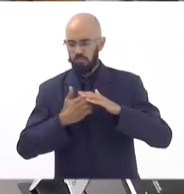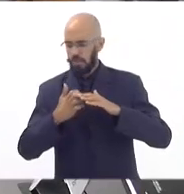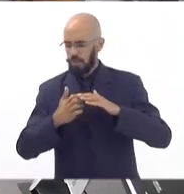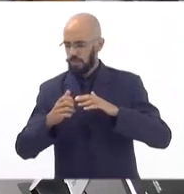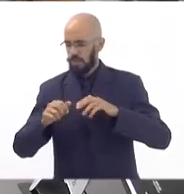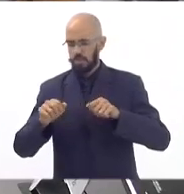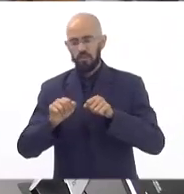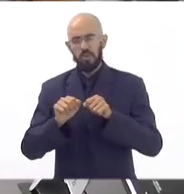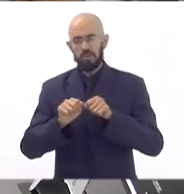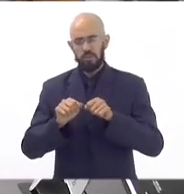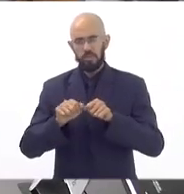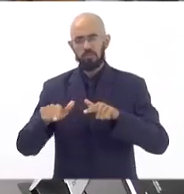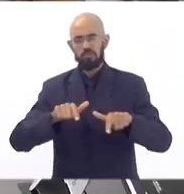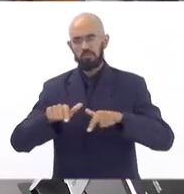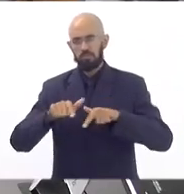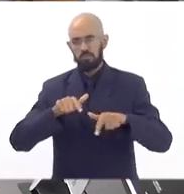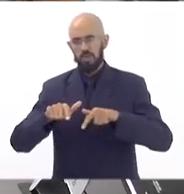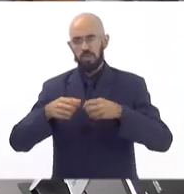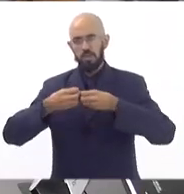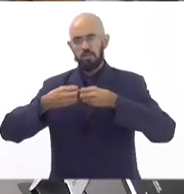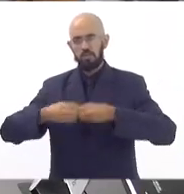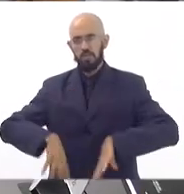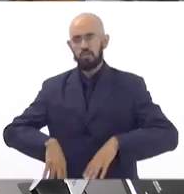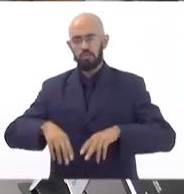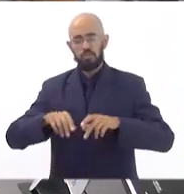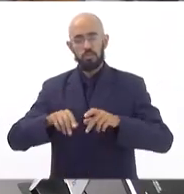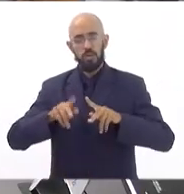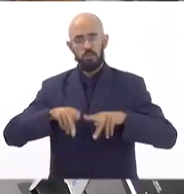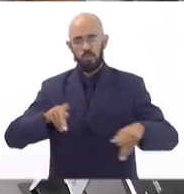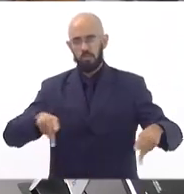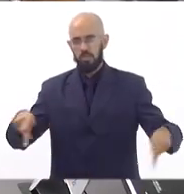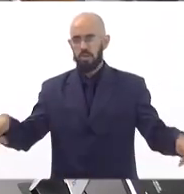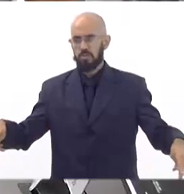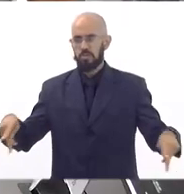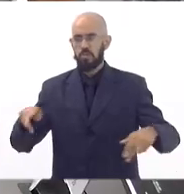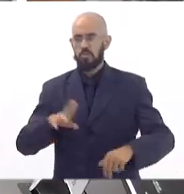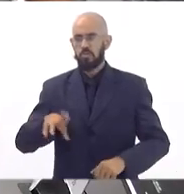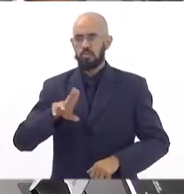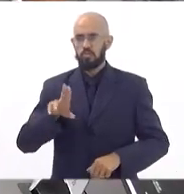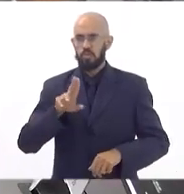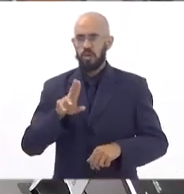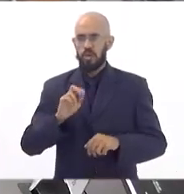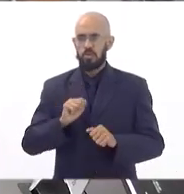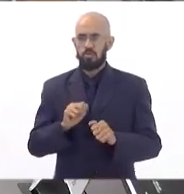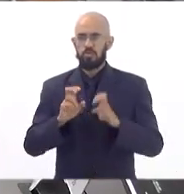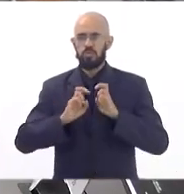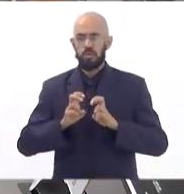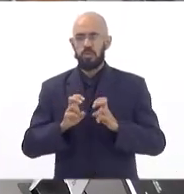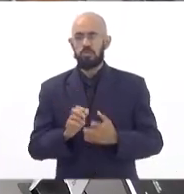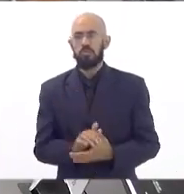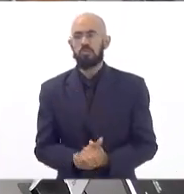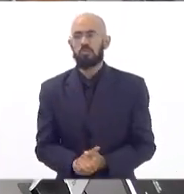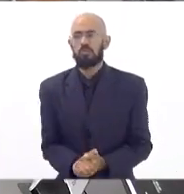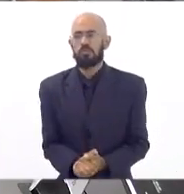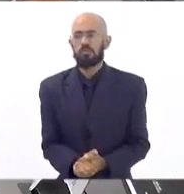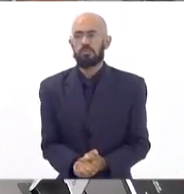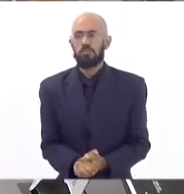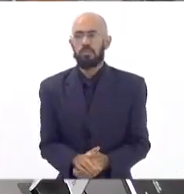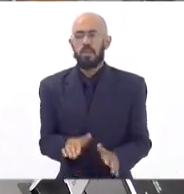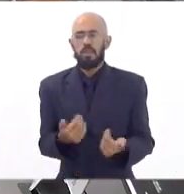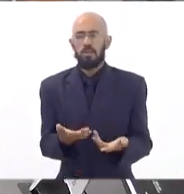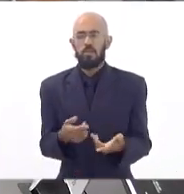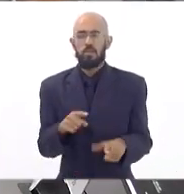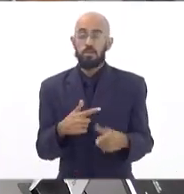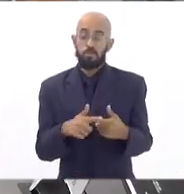de usuários do transporte trem pode consumidores aqui usuários da SuperVia que nessa situação